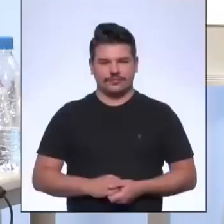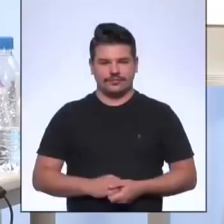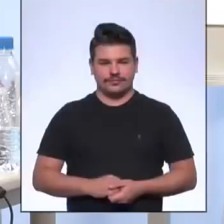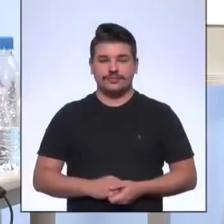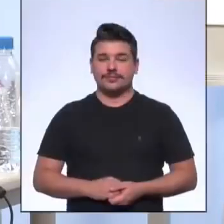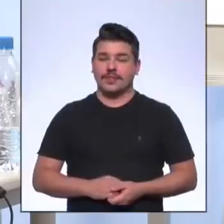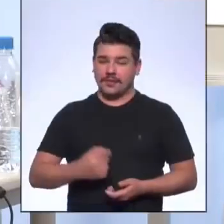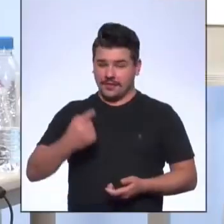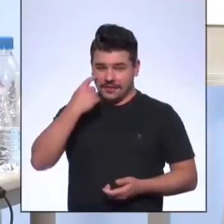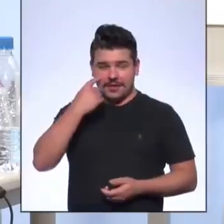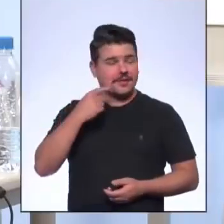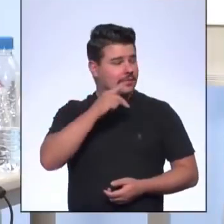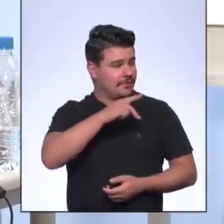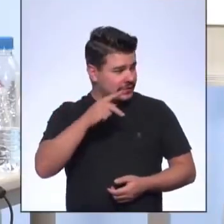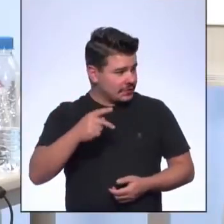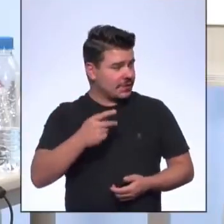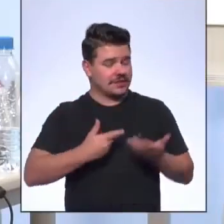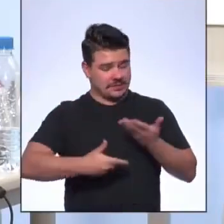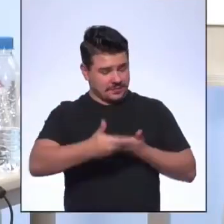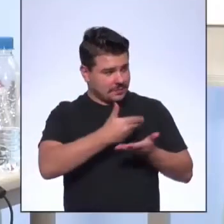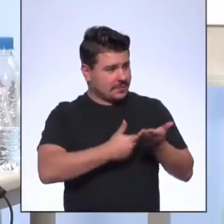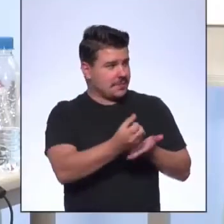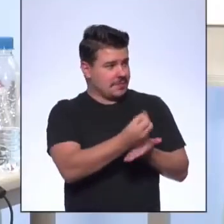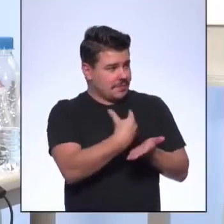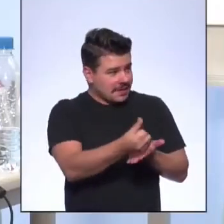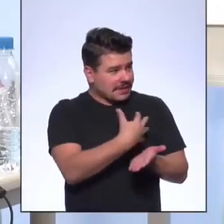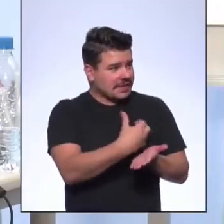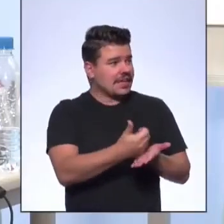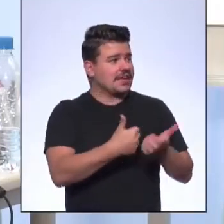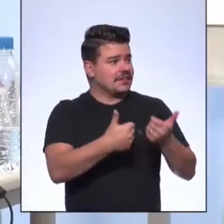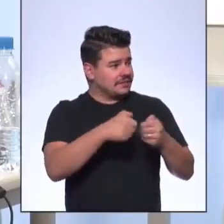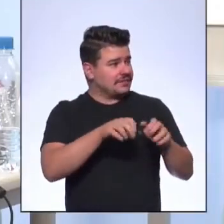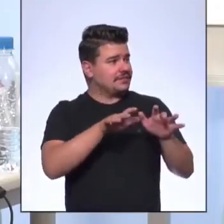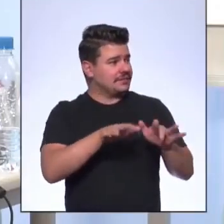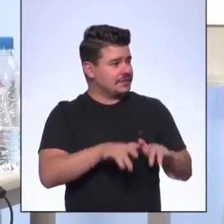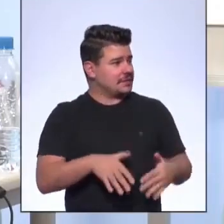Olha, professora Daniela, bastante interação aqui, tá? E a grande maioria diz